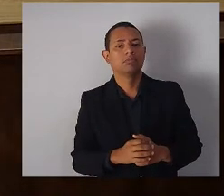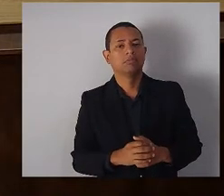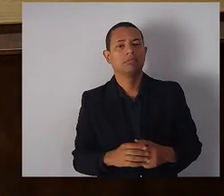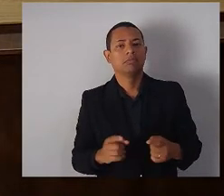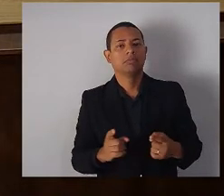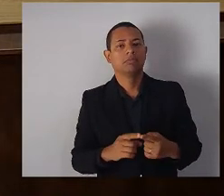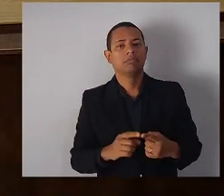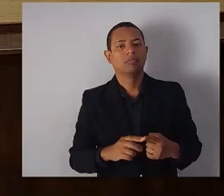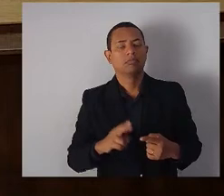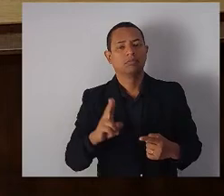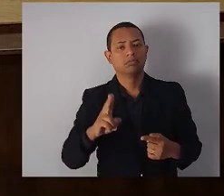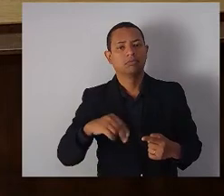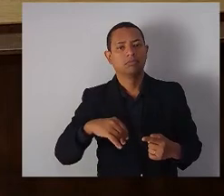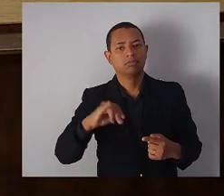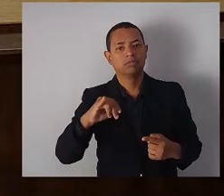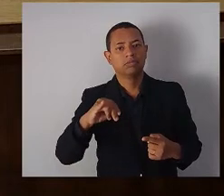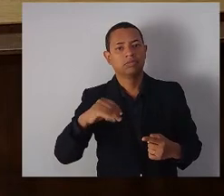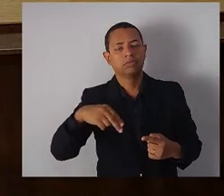UNAFAL,